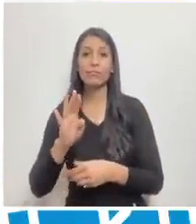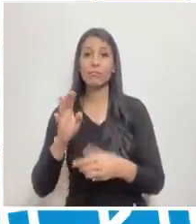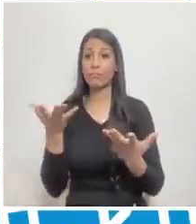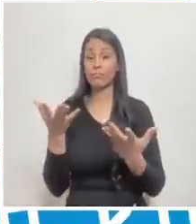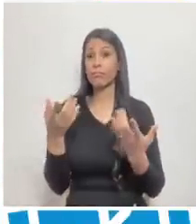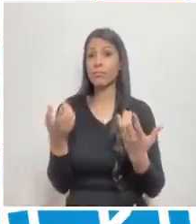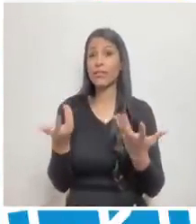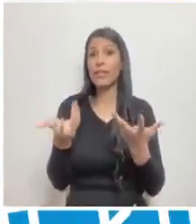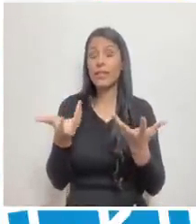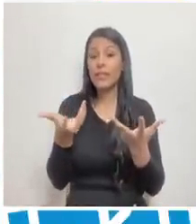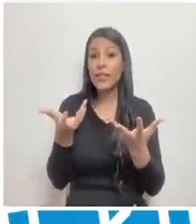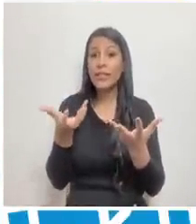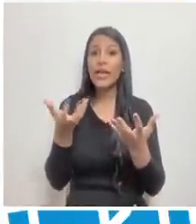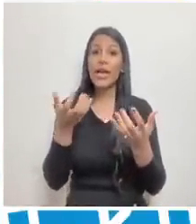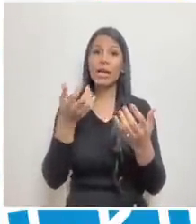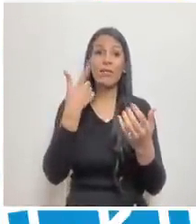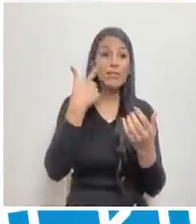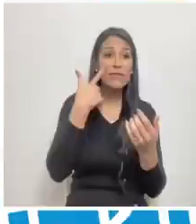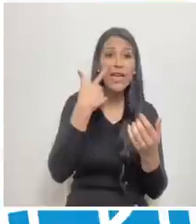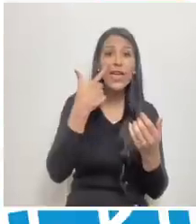todas as escolas. Então, quer dizer, isso foi